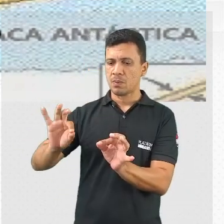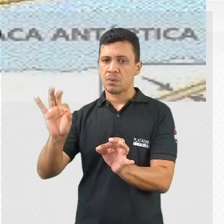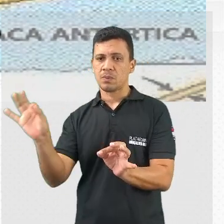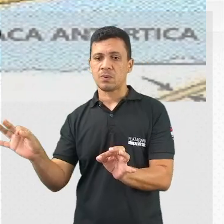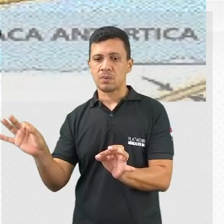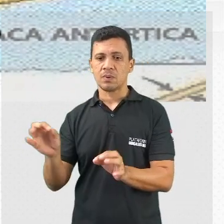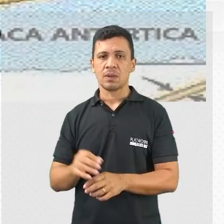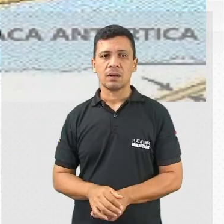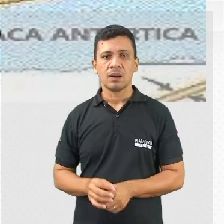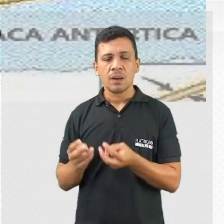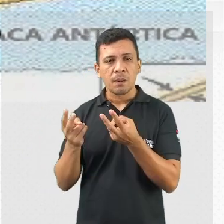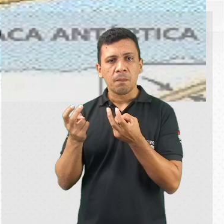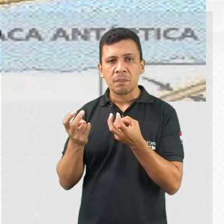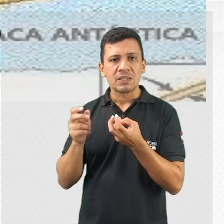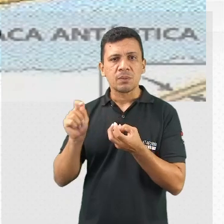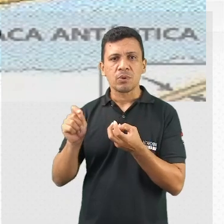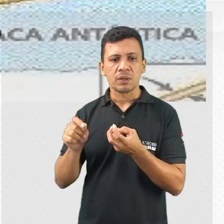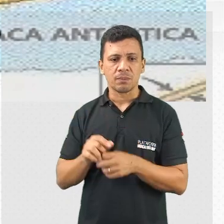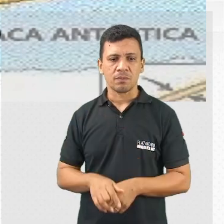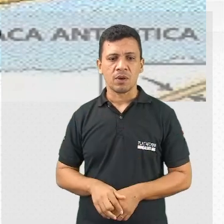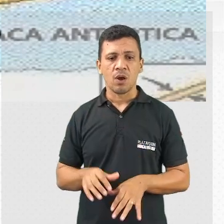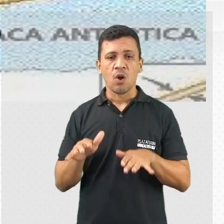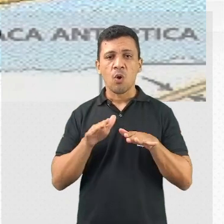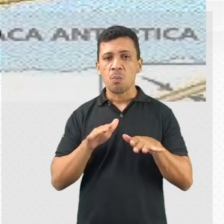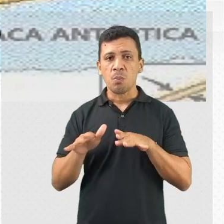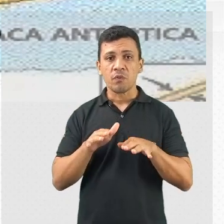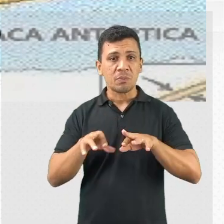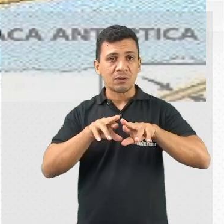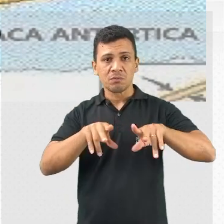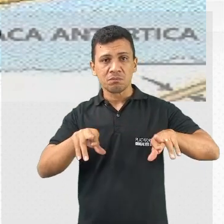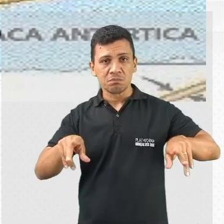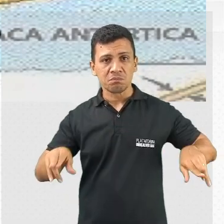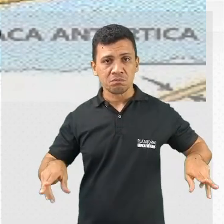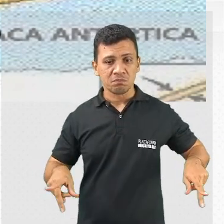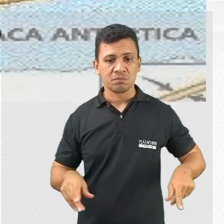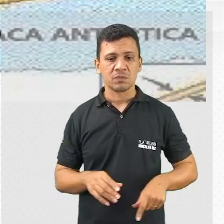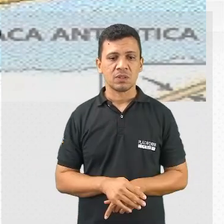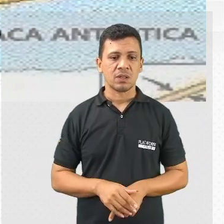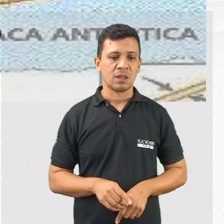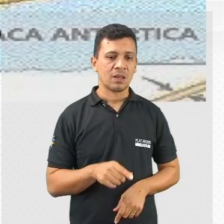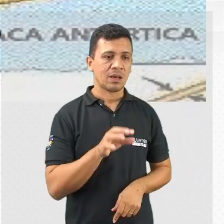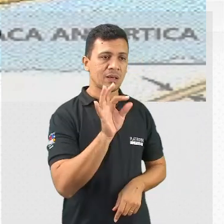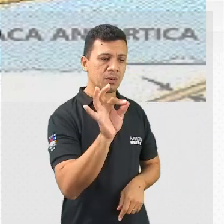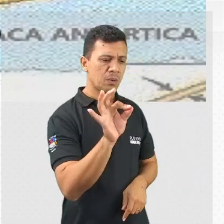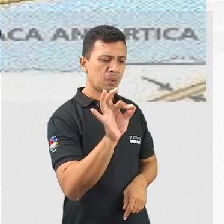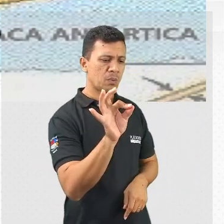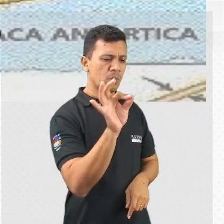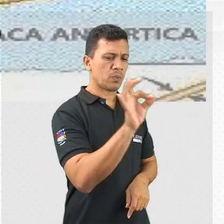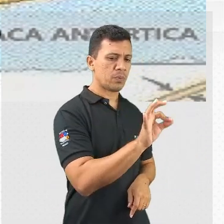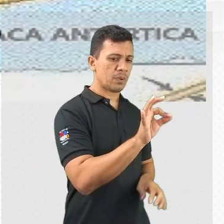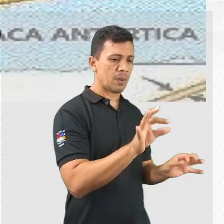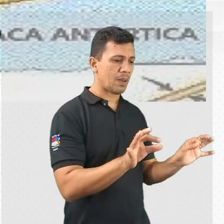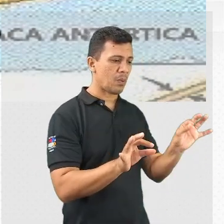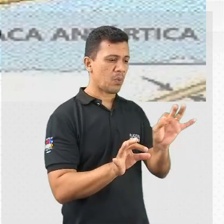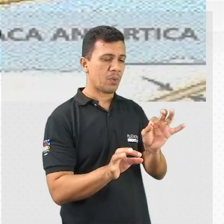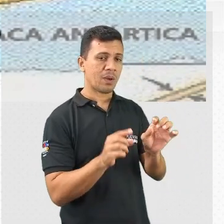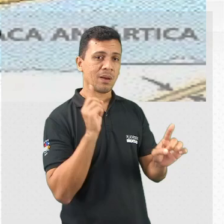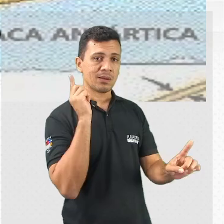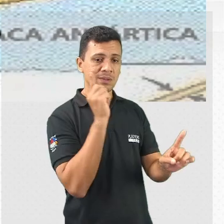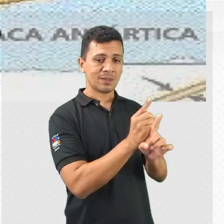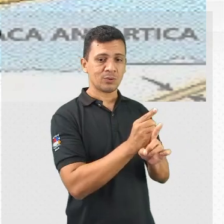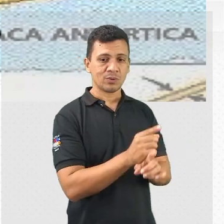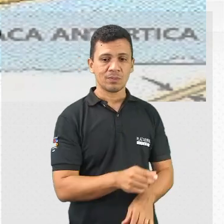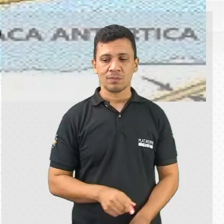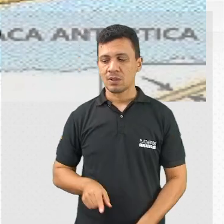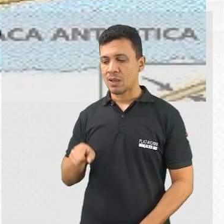E percebam que essas setas elas estão em movimentos diversos. Aqui, por exemplo, elas estão, ó, se encontrando.